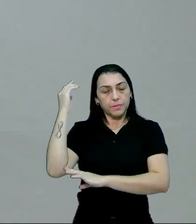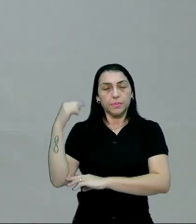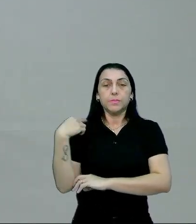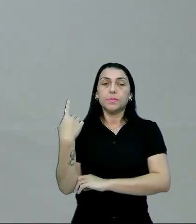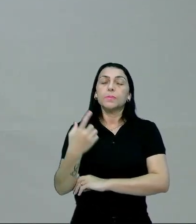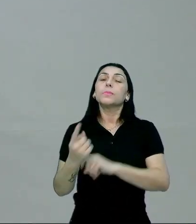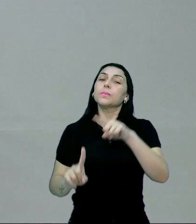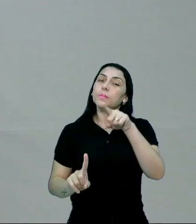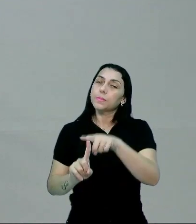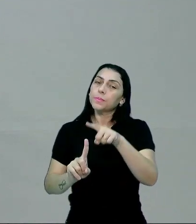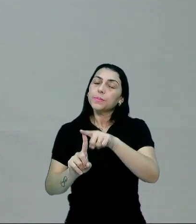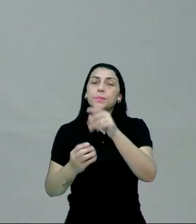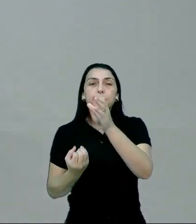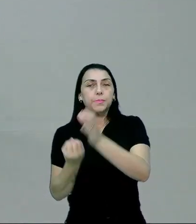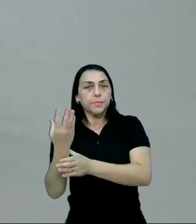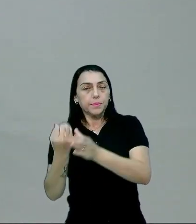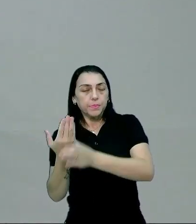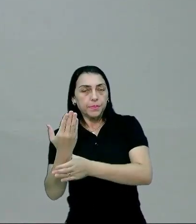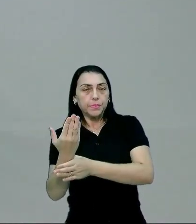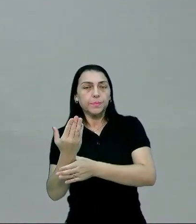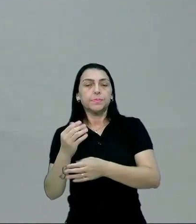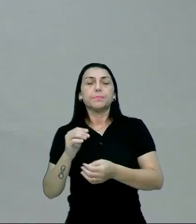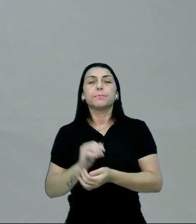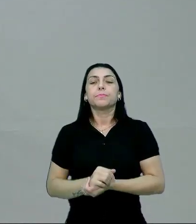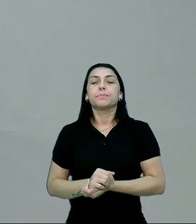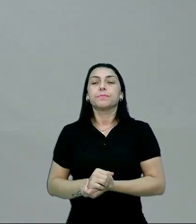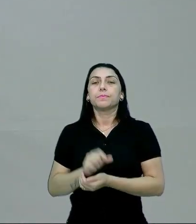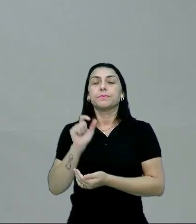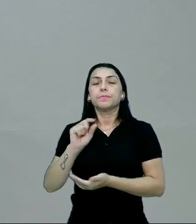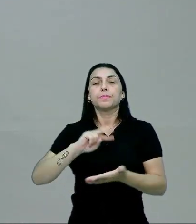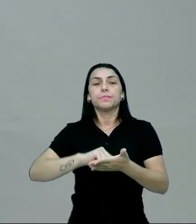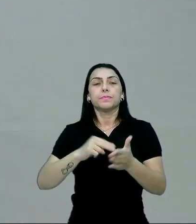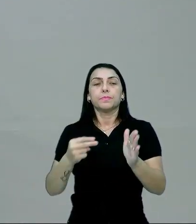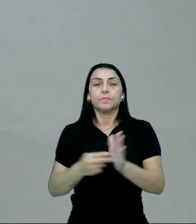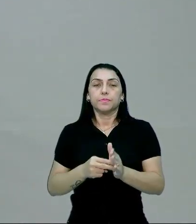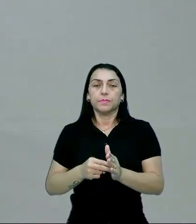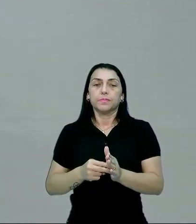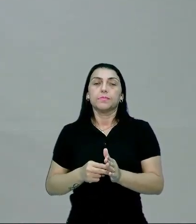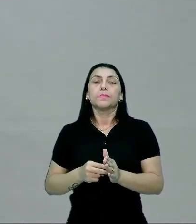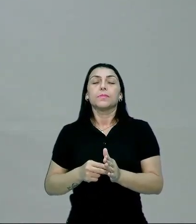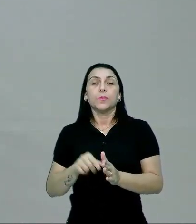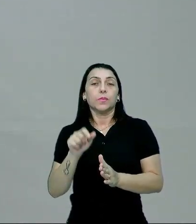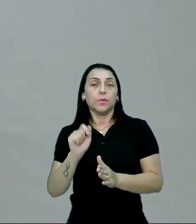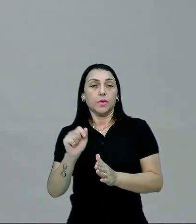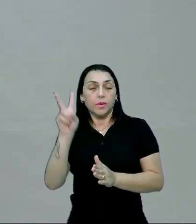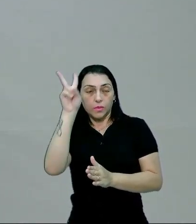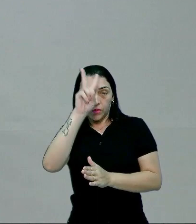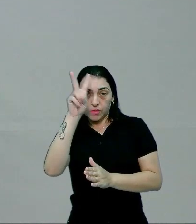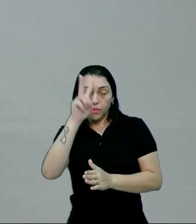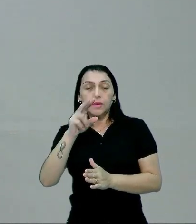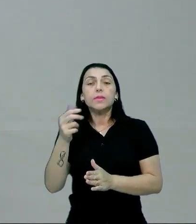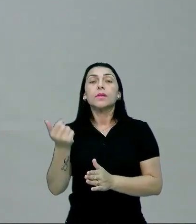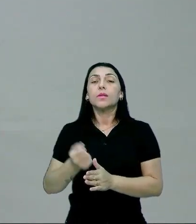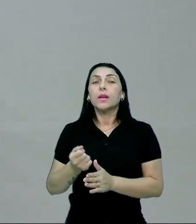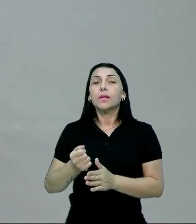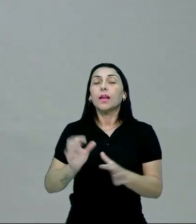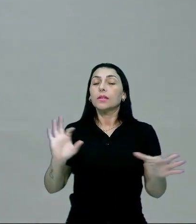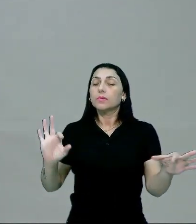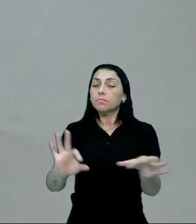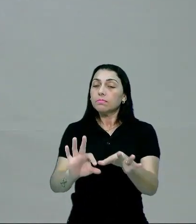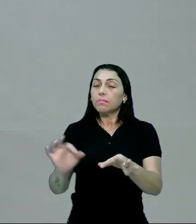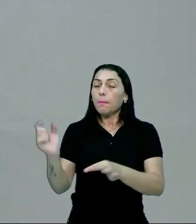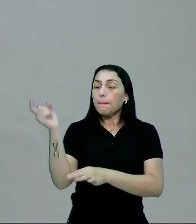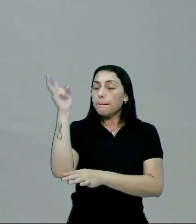outros modos de produção, acabam correspondendo ao motor da história, segundo essa corrente